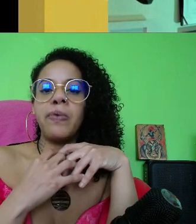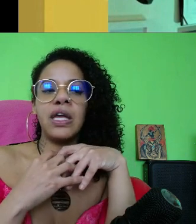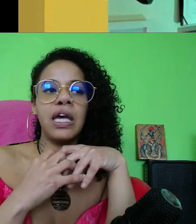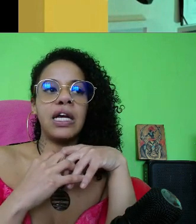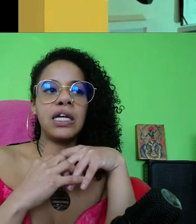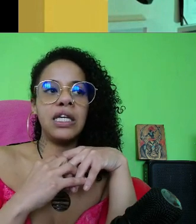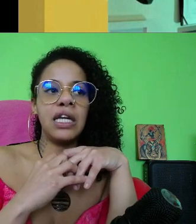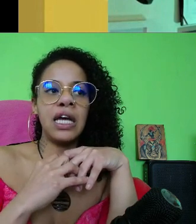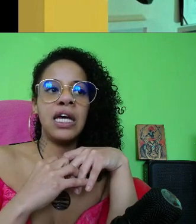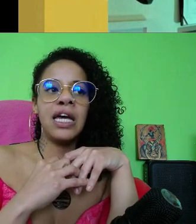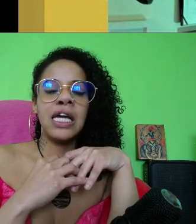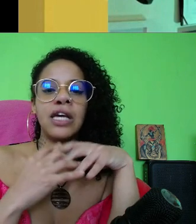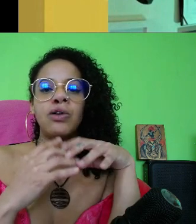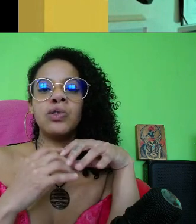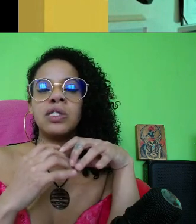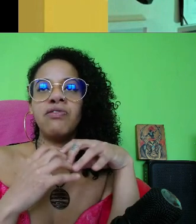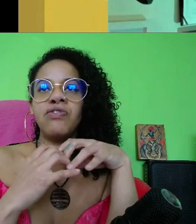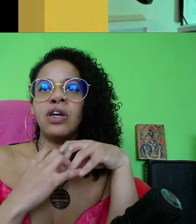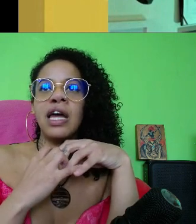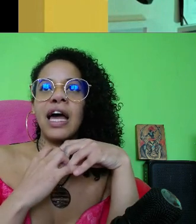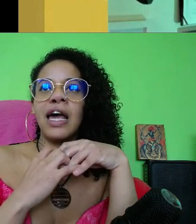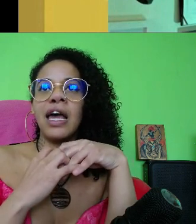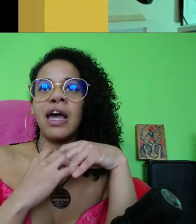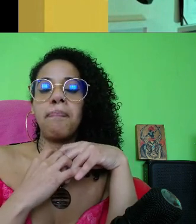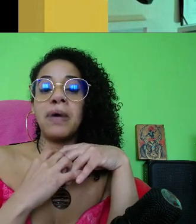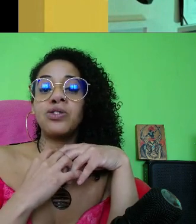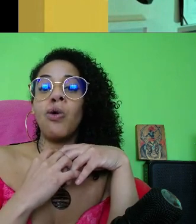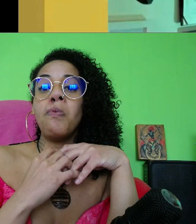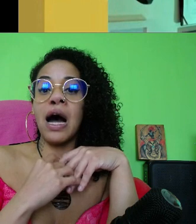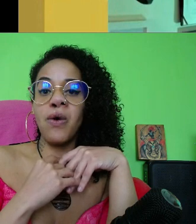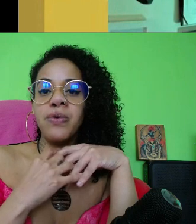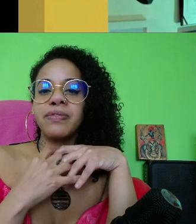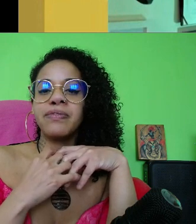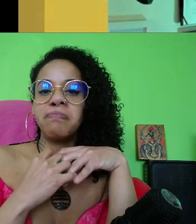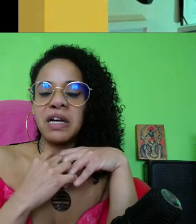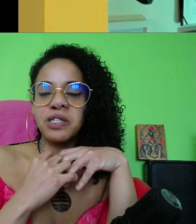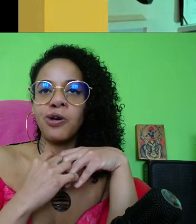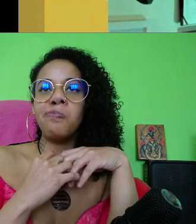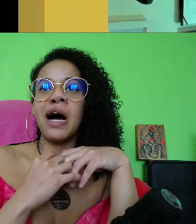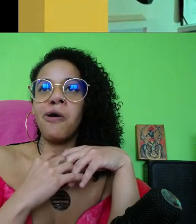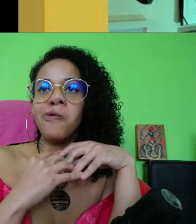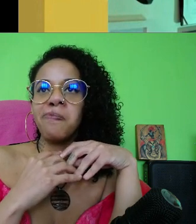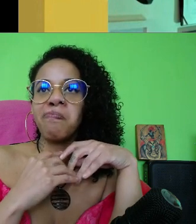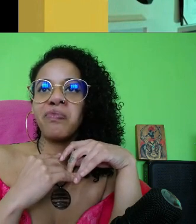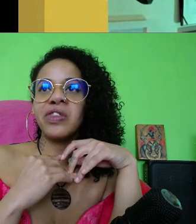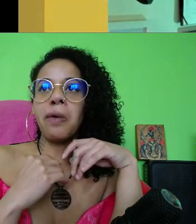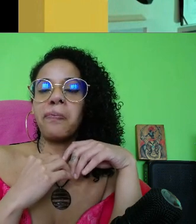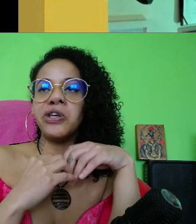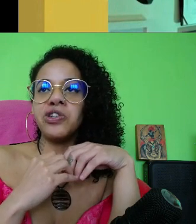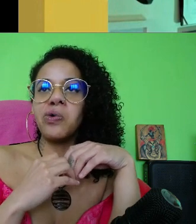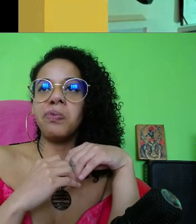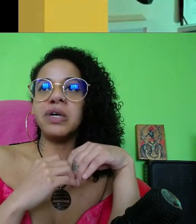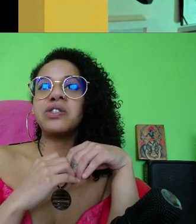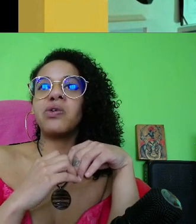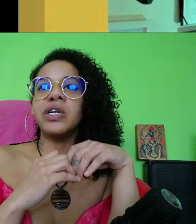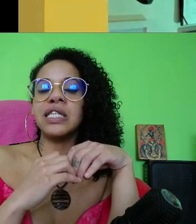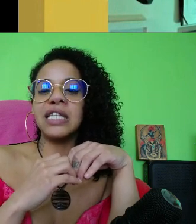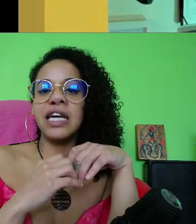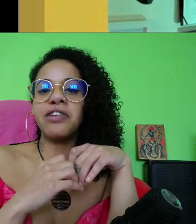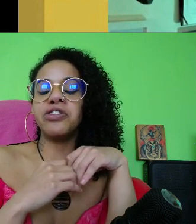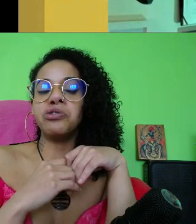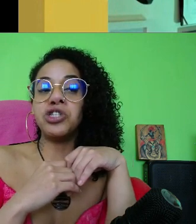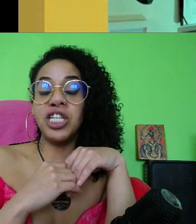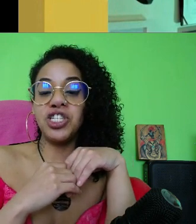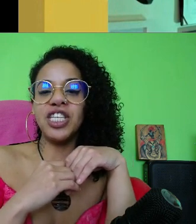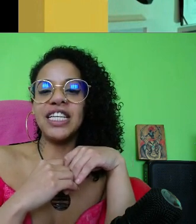é a nossa companheira aqui né que inclusive passou mal passou mal depois de algumas coisas